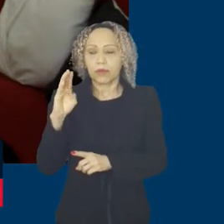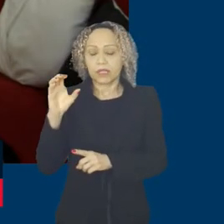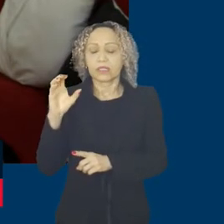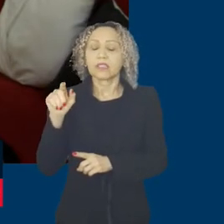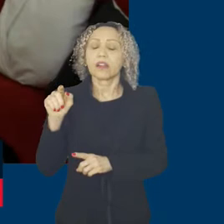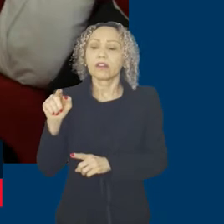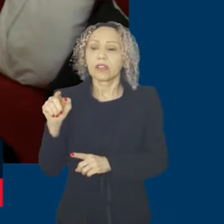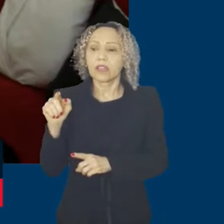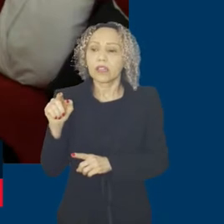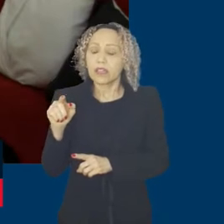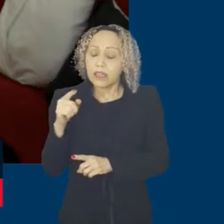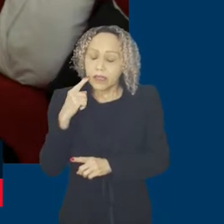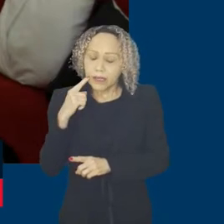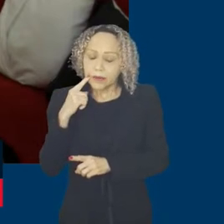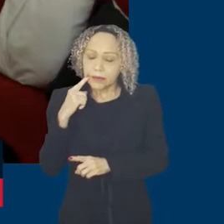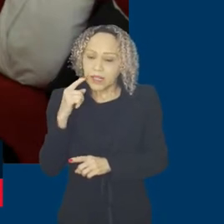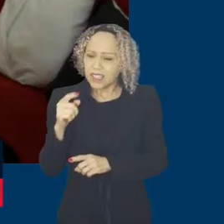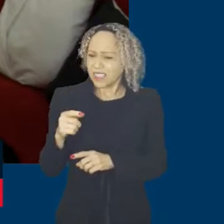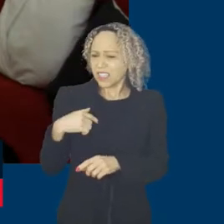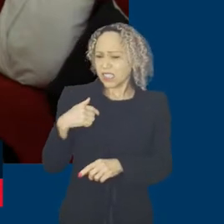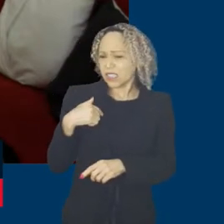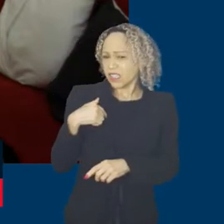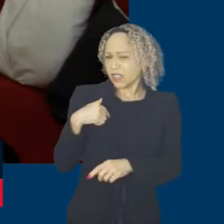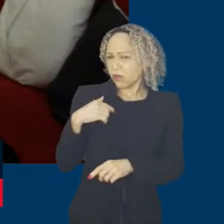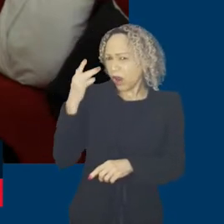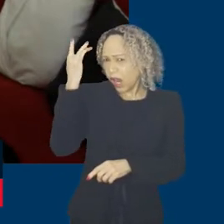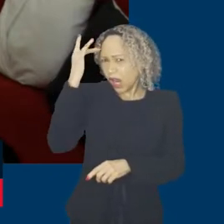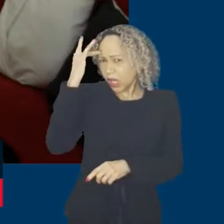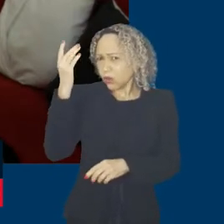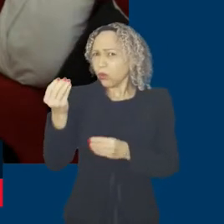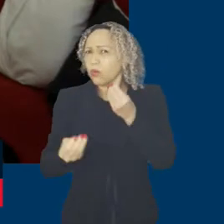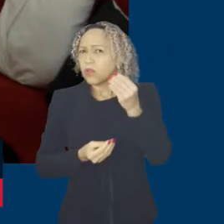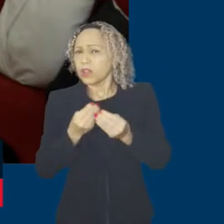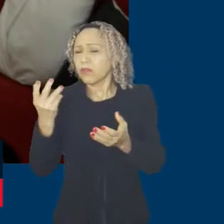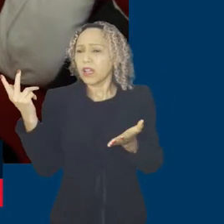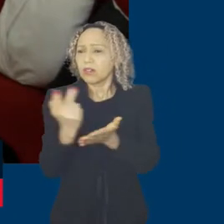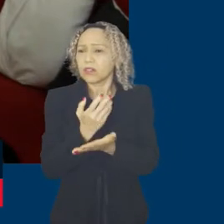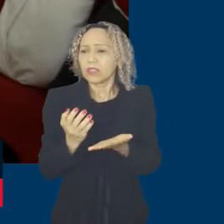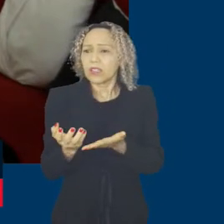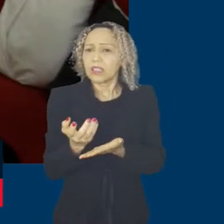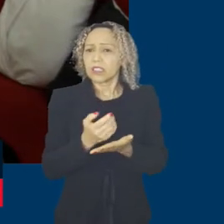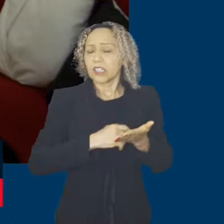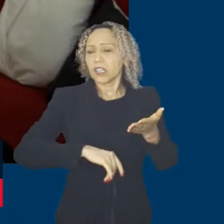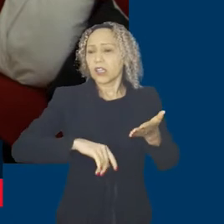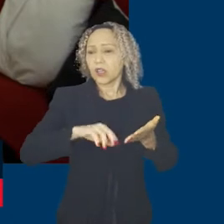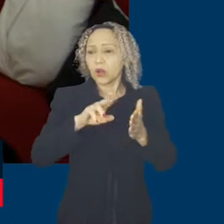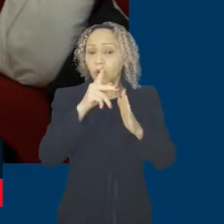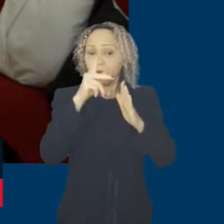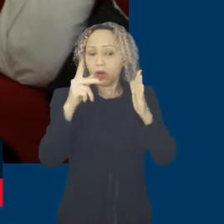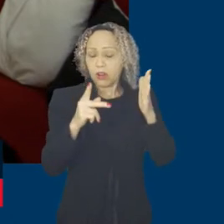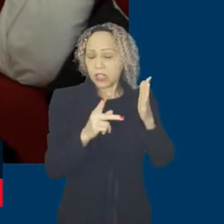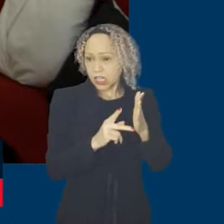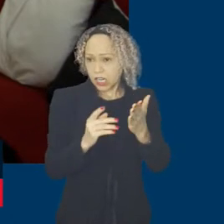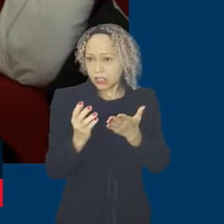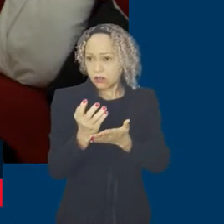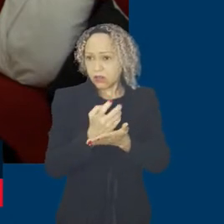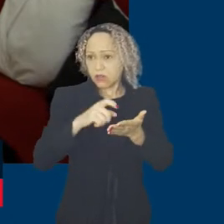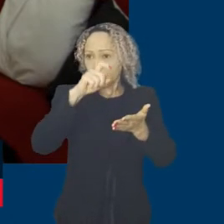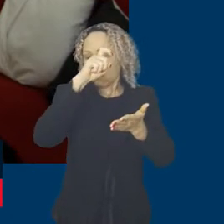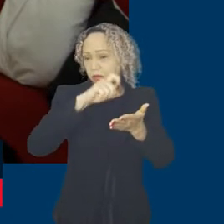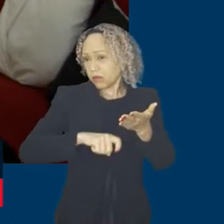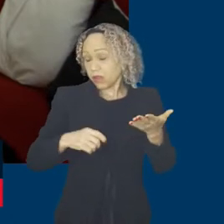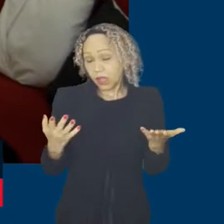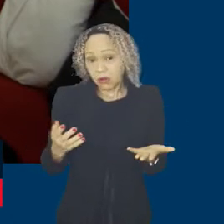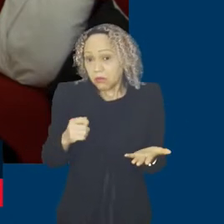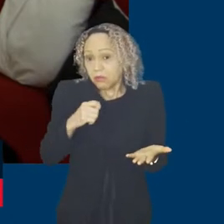inflacionária e de uma incerteza em relação ao arcabouço fiscal que nem saiu ainda, né? Ou seja, parece coisa de trabalho de ensino